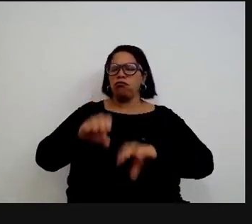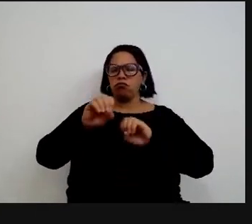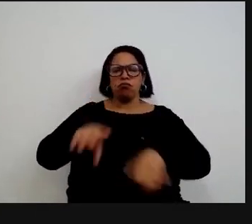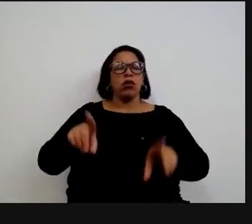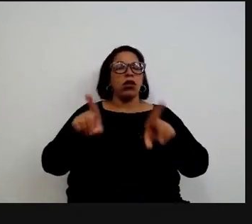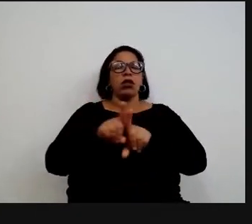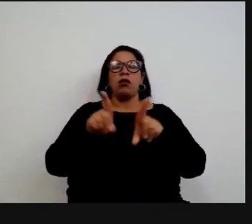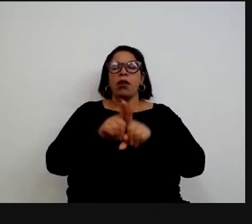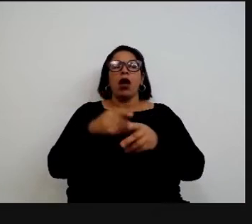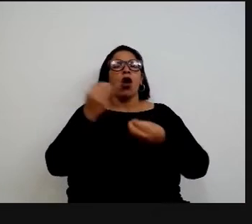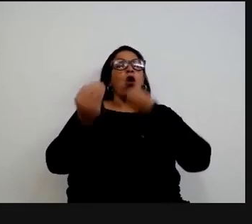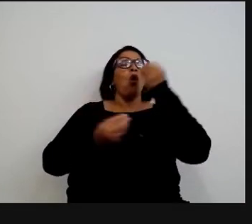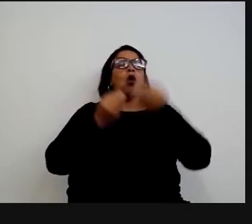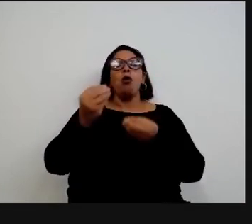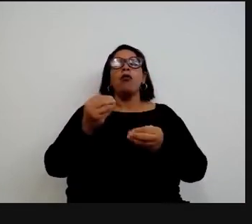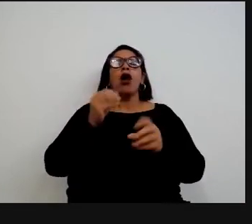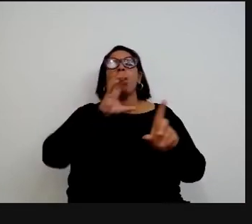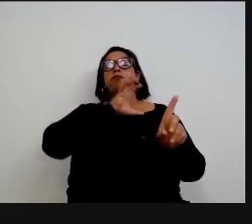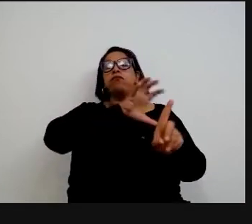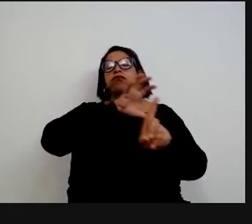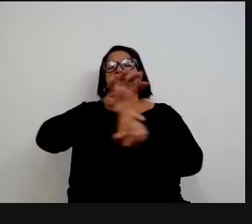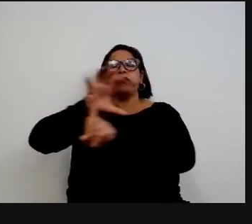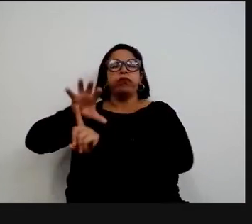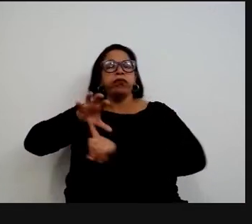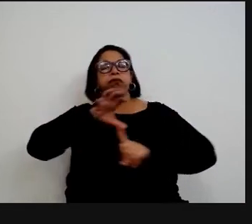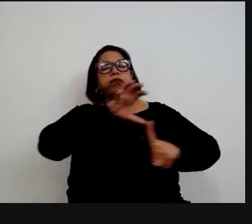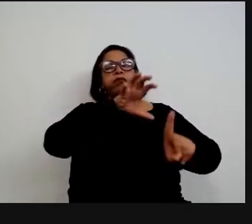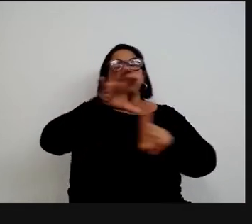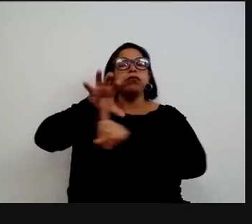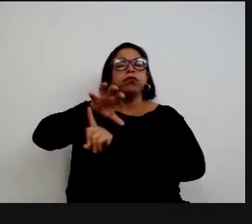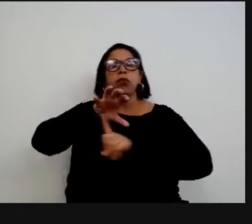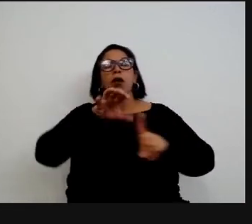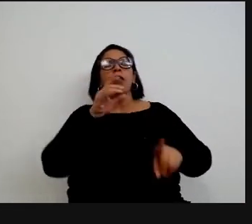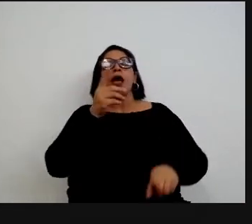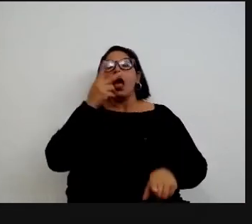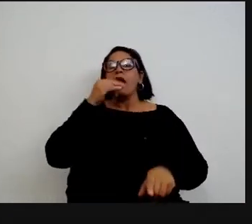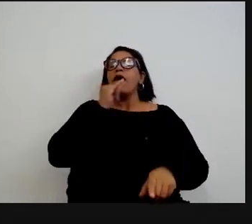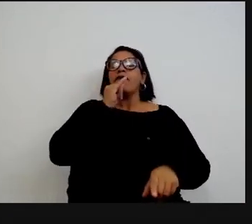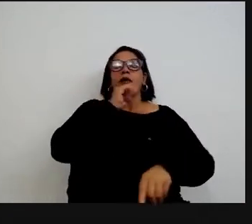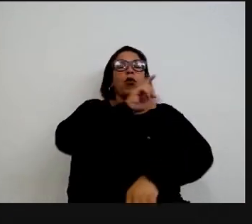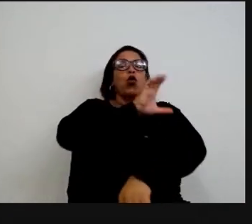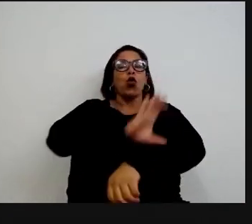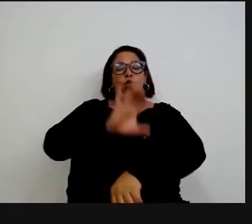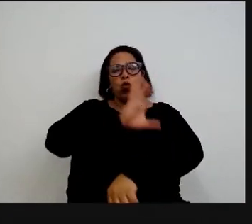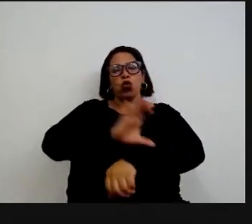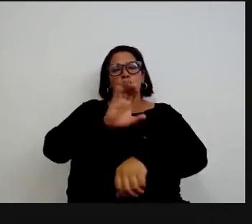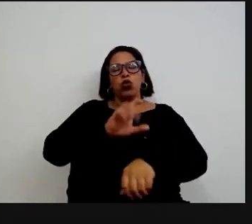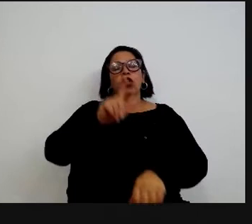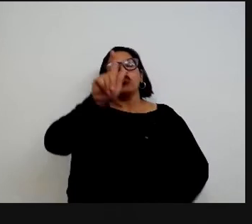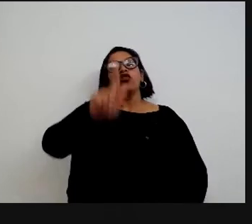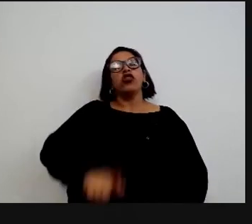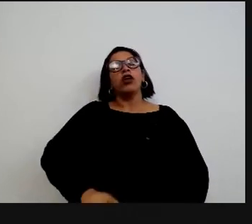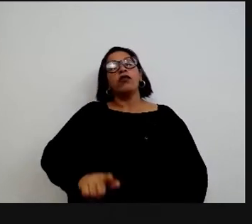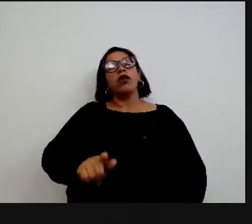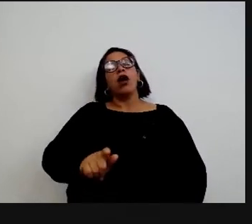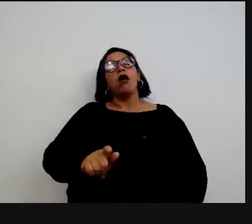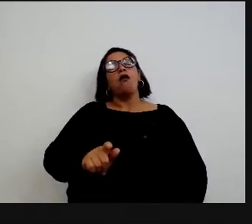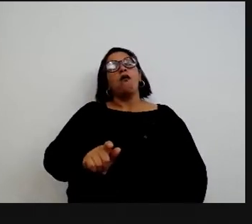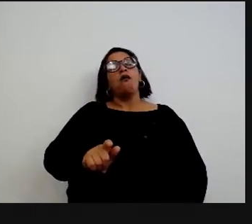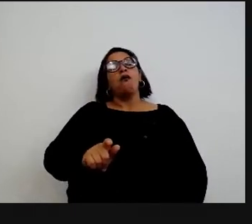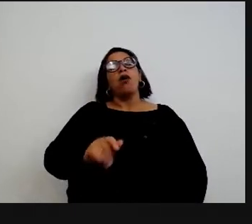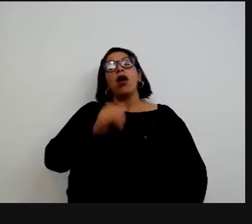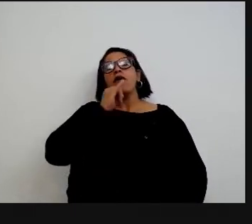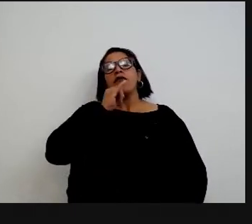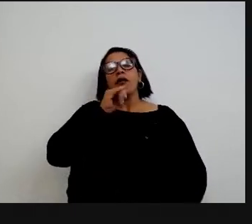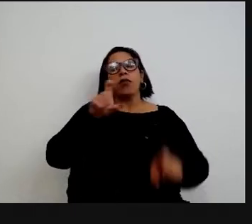isso também, como nós somos bombardeados isso no meio. Procura um curso aí de gestão de projetos no Google. Não precisa nem procurar,